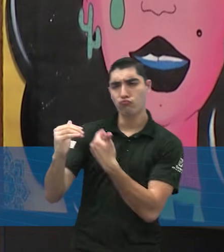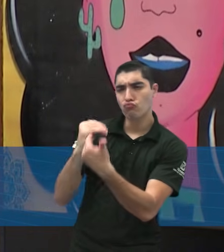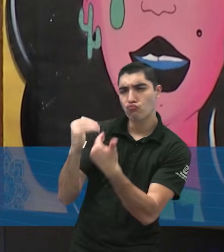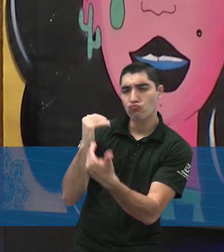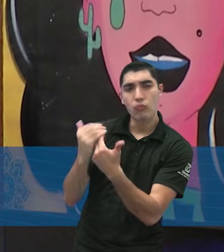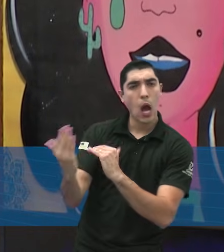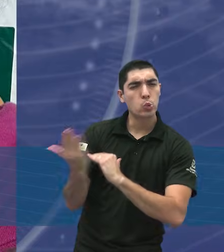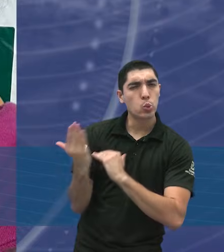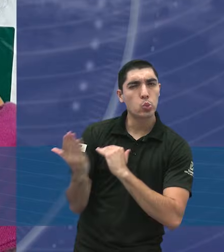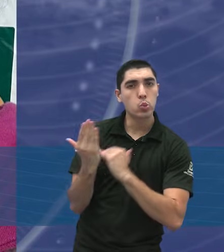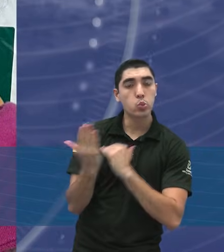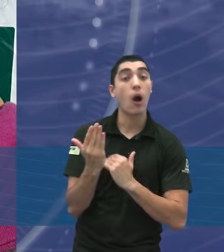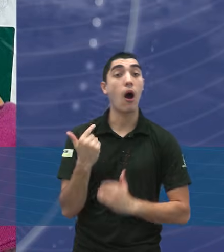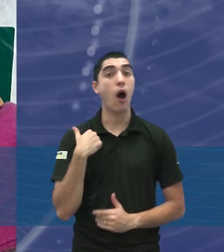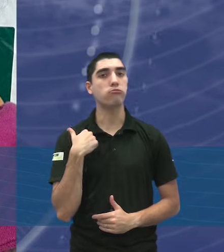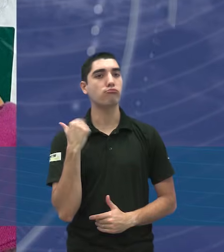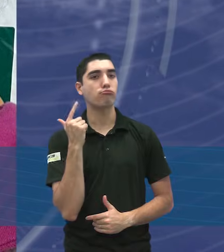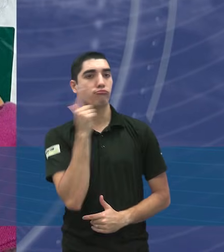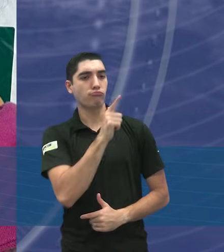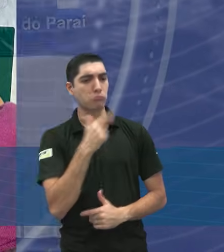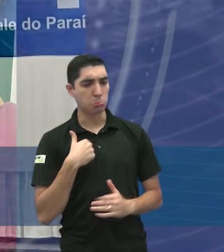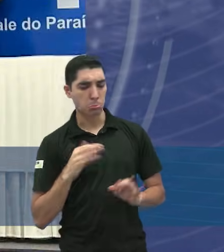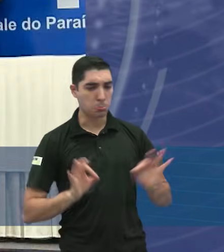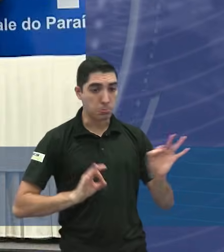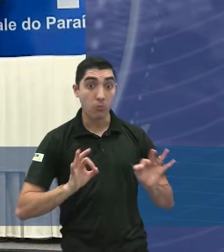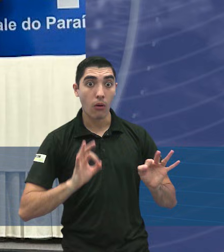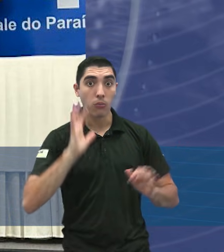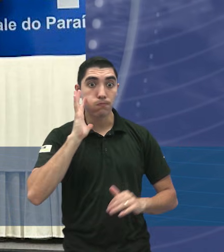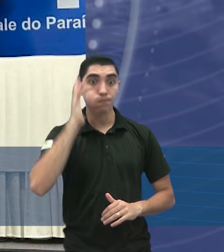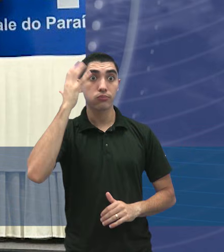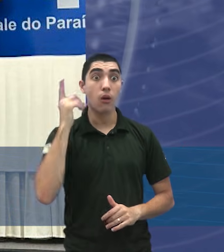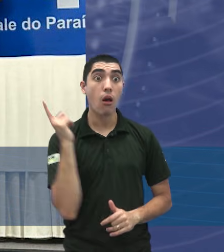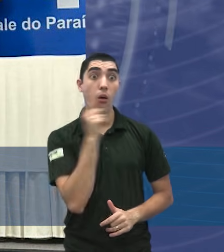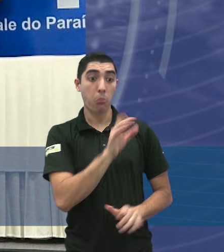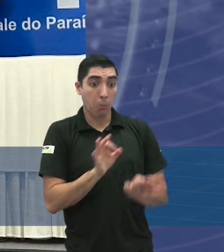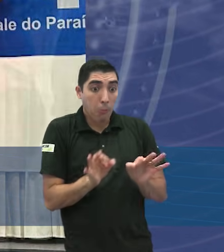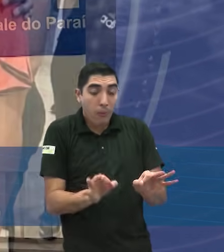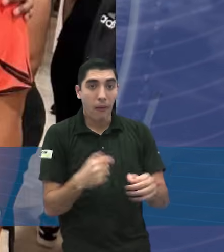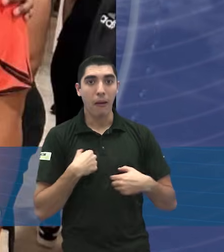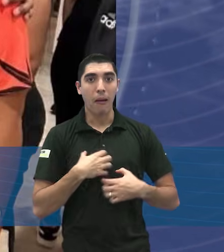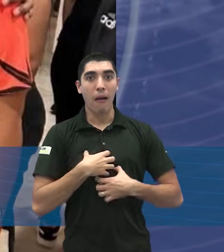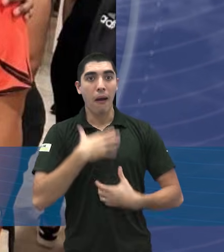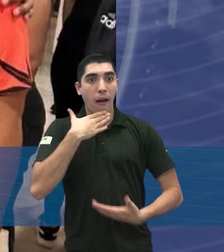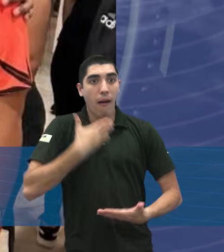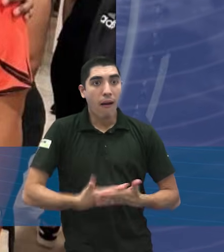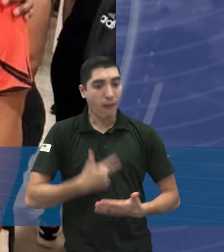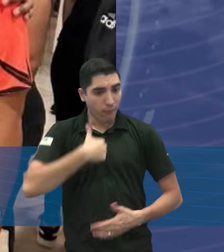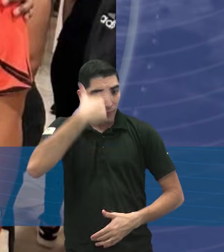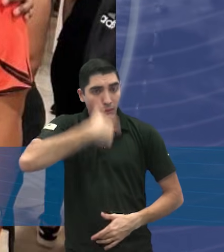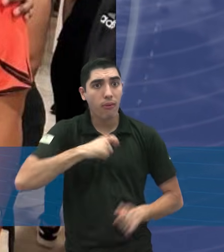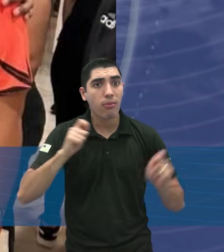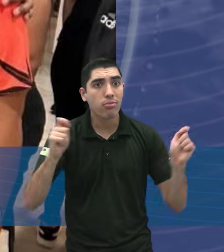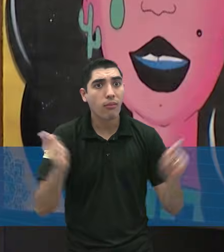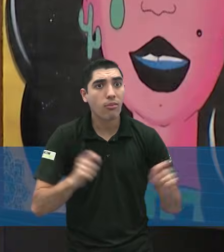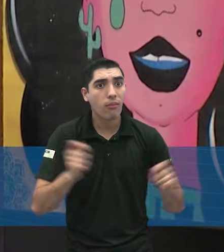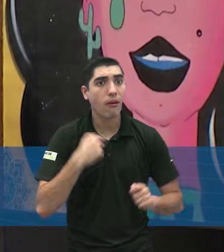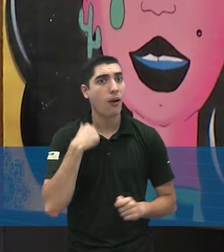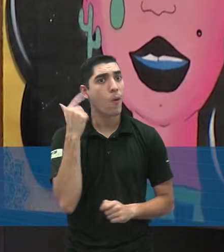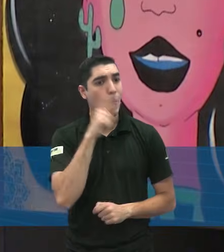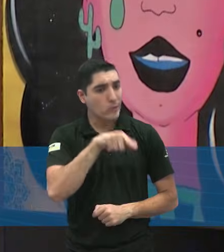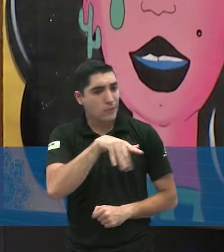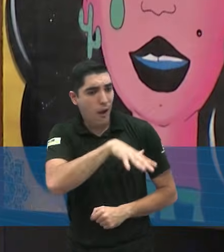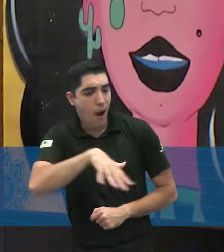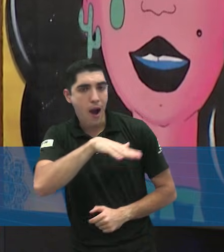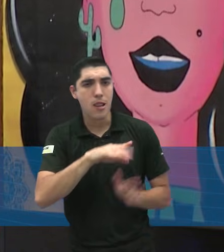e a partir disso, eu falei, nossa, realmente deu certo. Então, eu consigo realmente entrar nessa vida mais